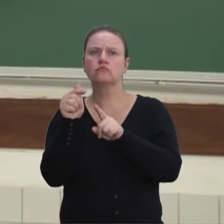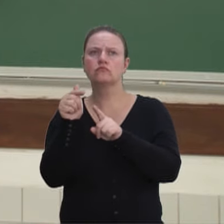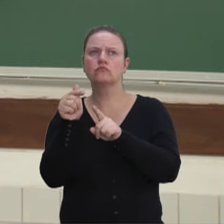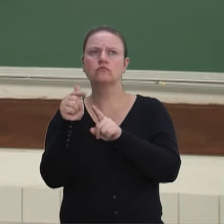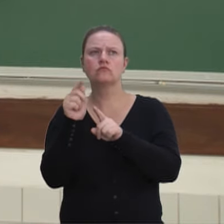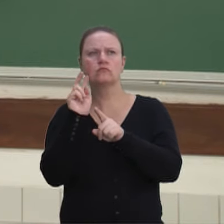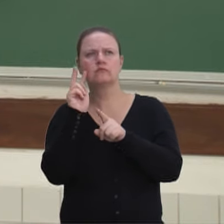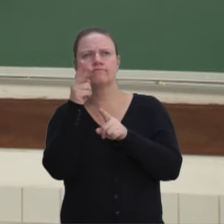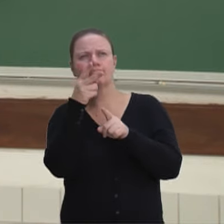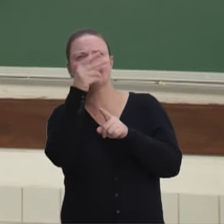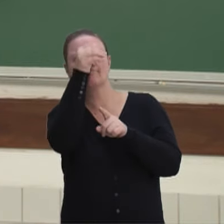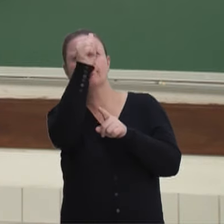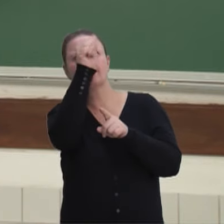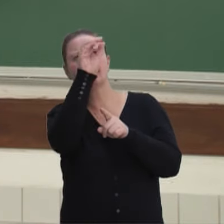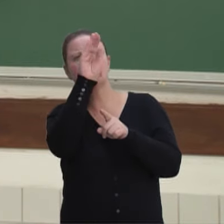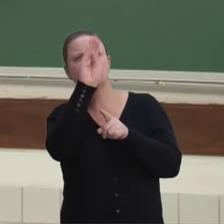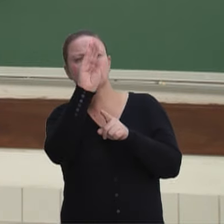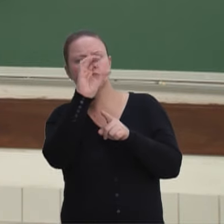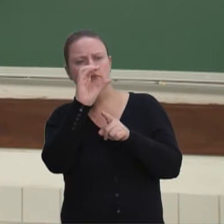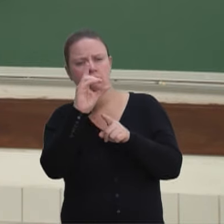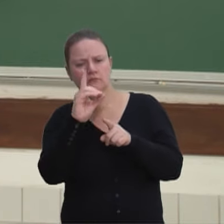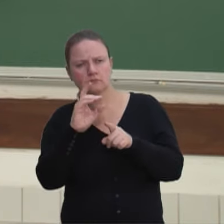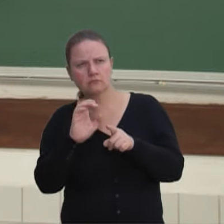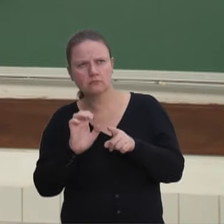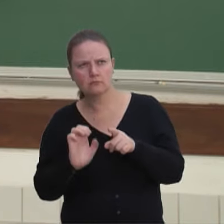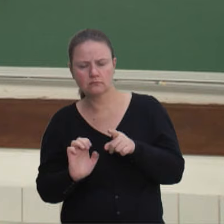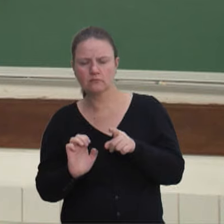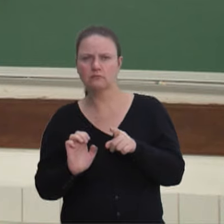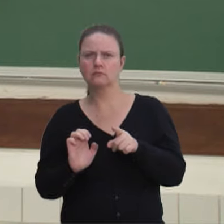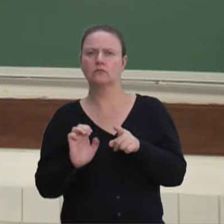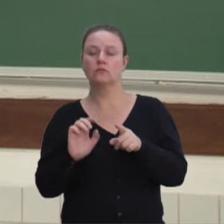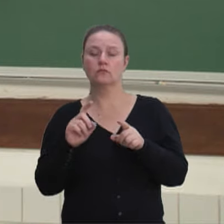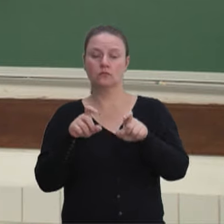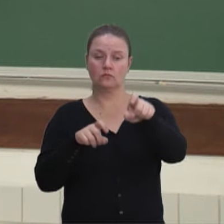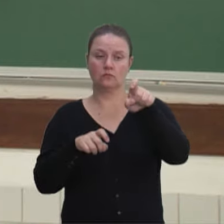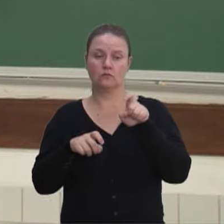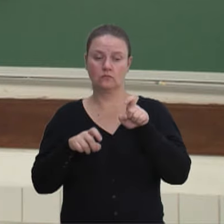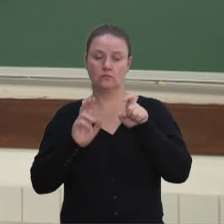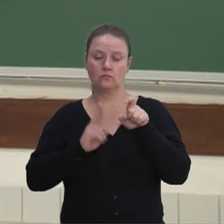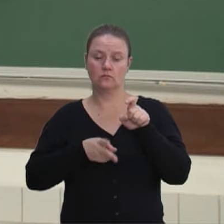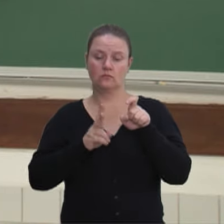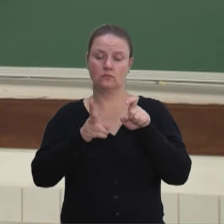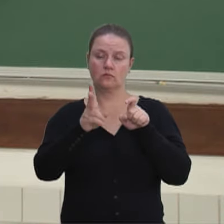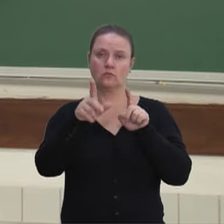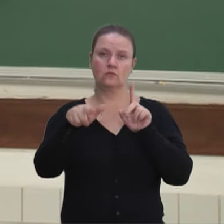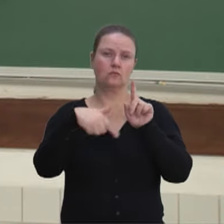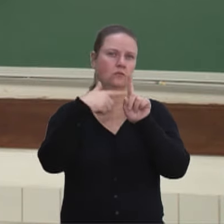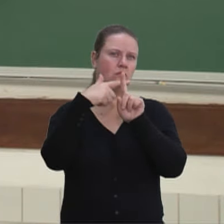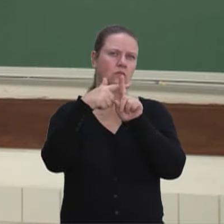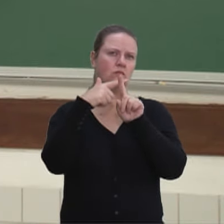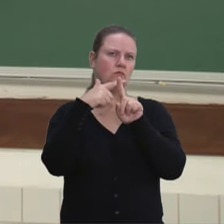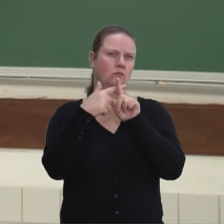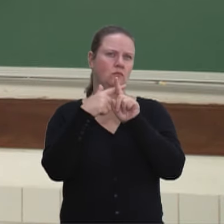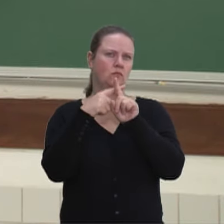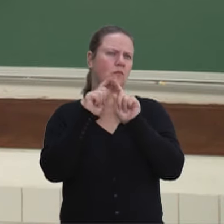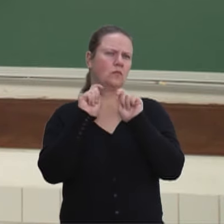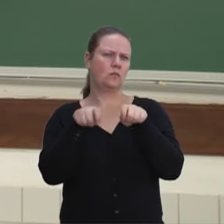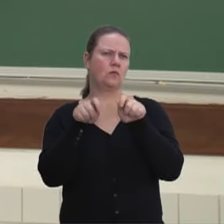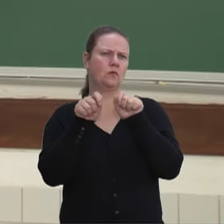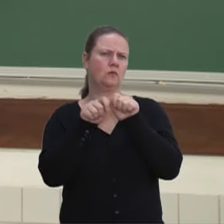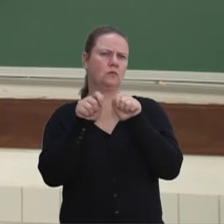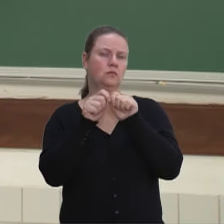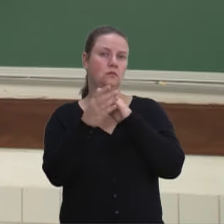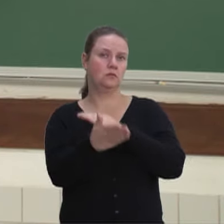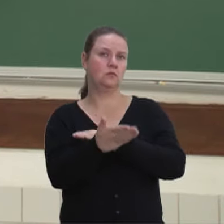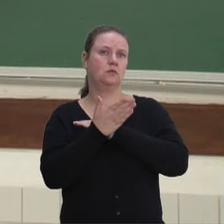alternativas, o meu x está sempre positivo. O que eu posso fazer para me ajudar?